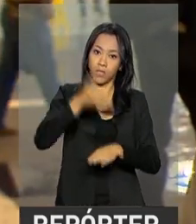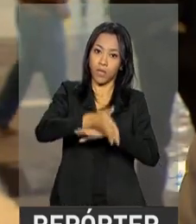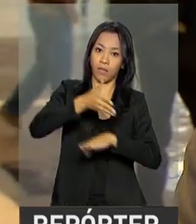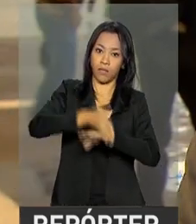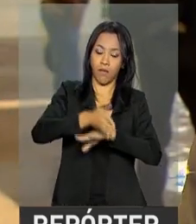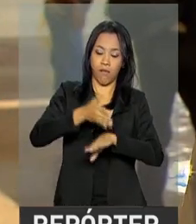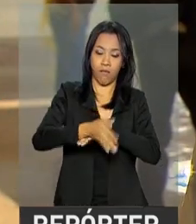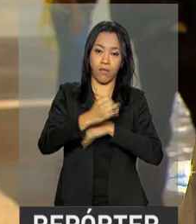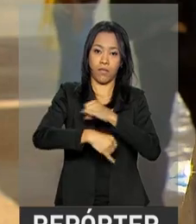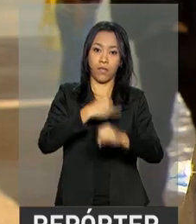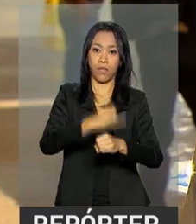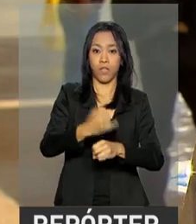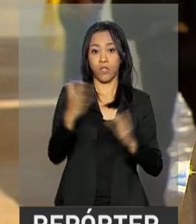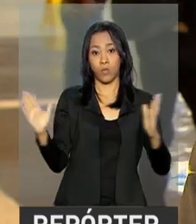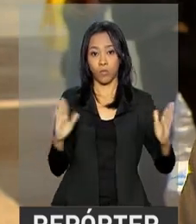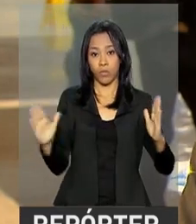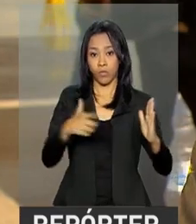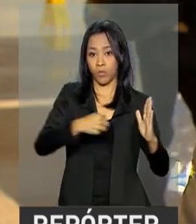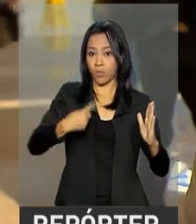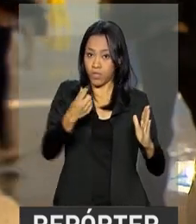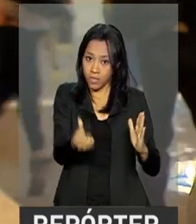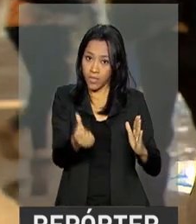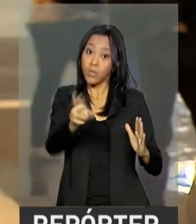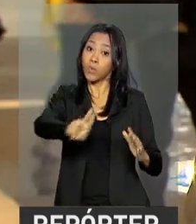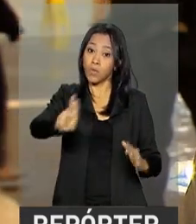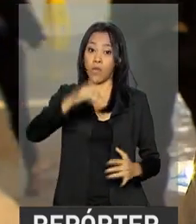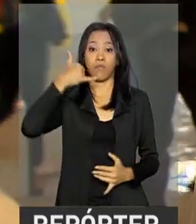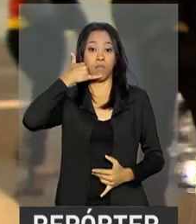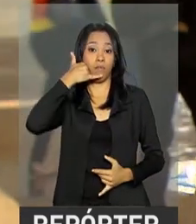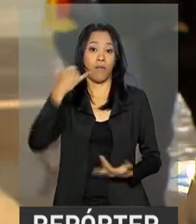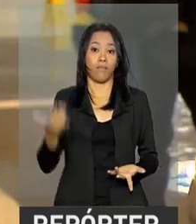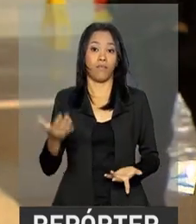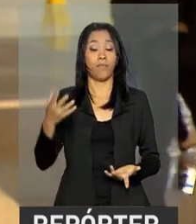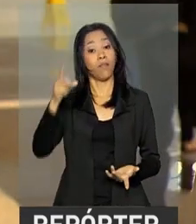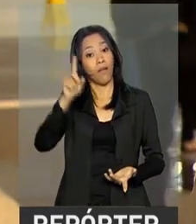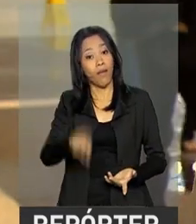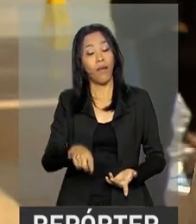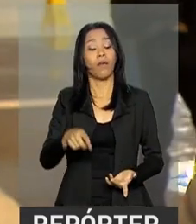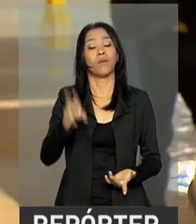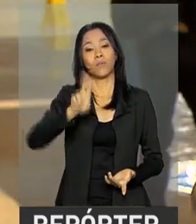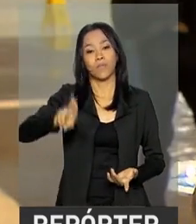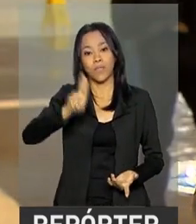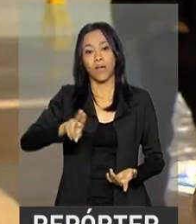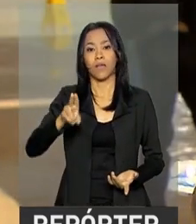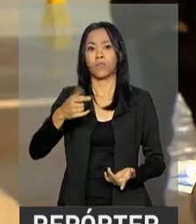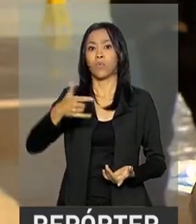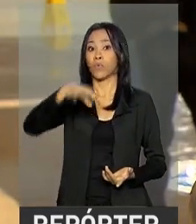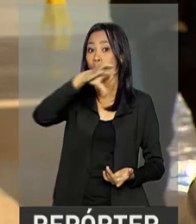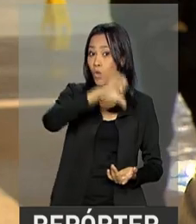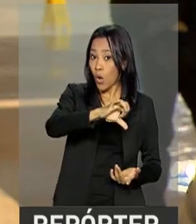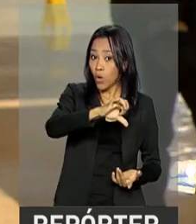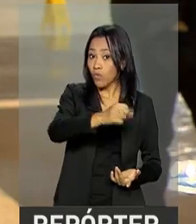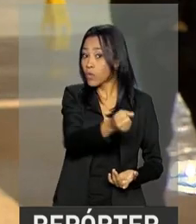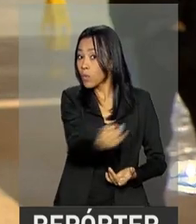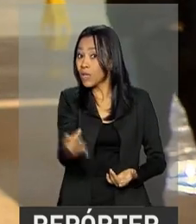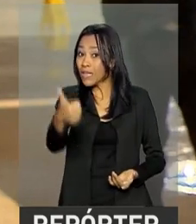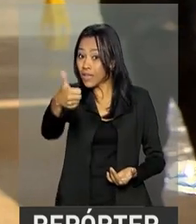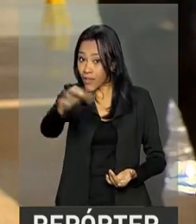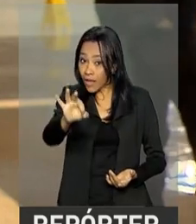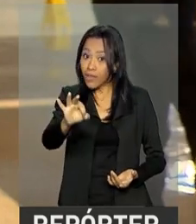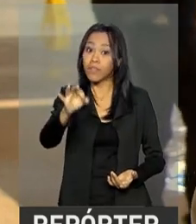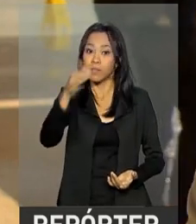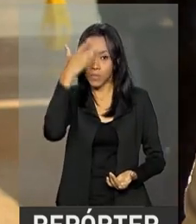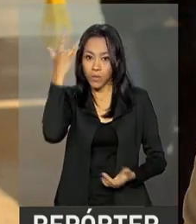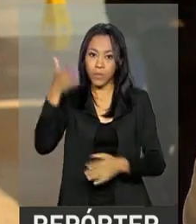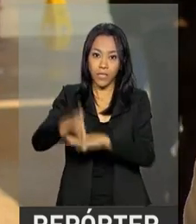em 2016 usaram celulares o aparelho é utilizado por nove em cada dez internautas